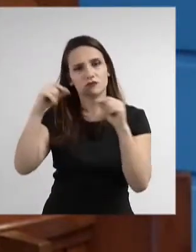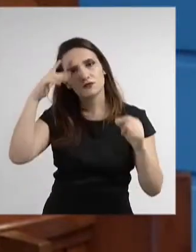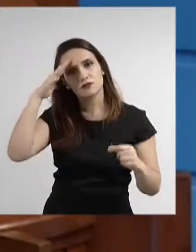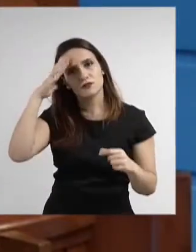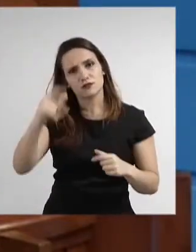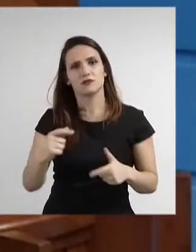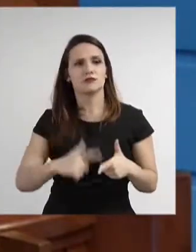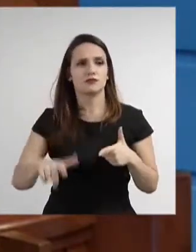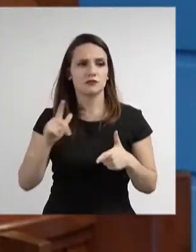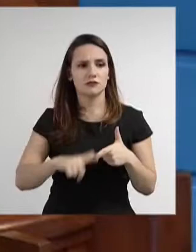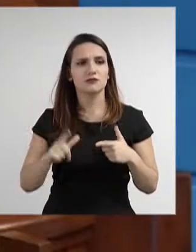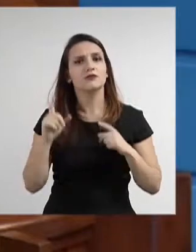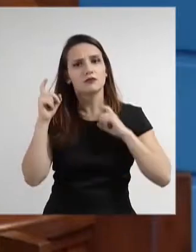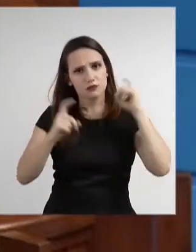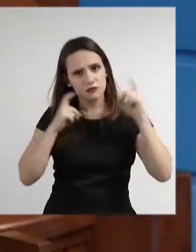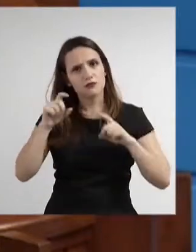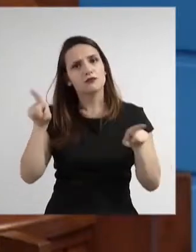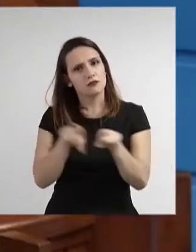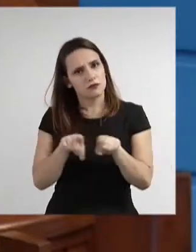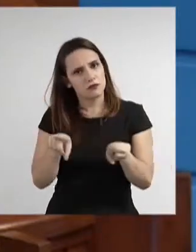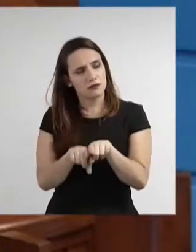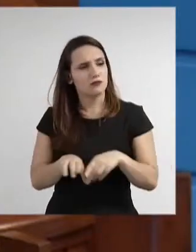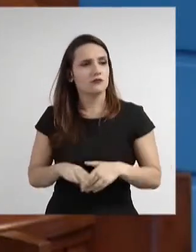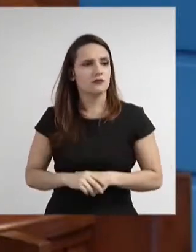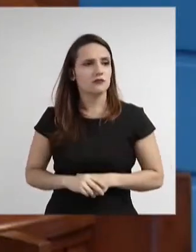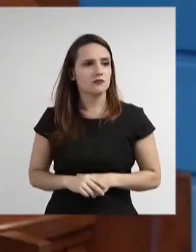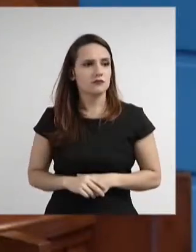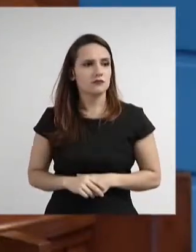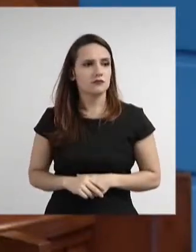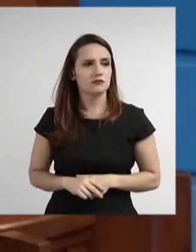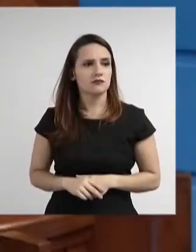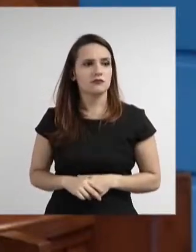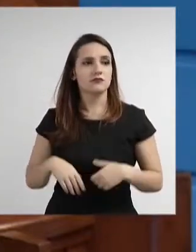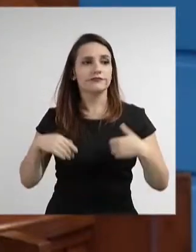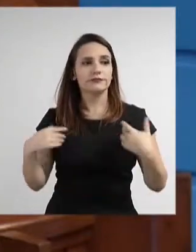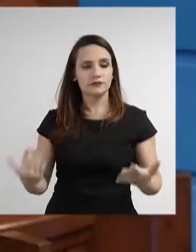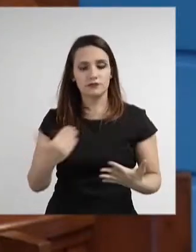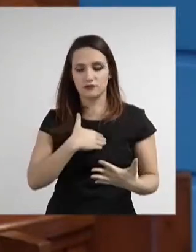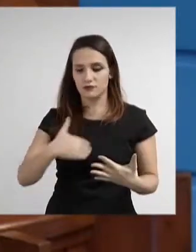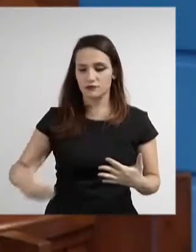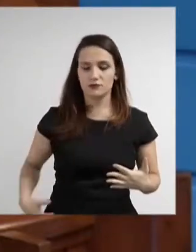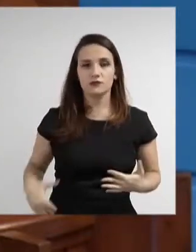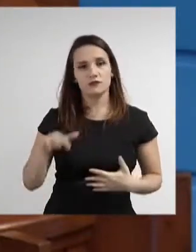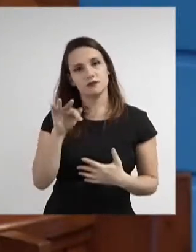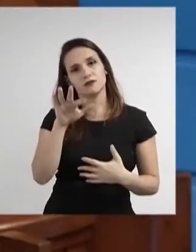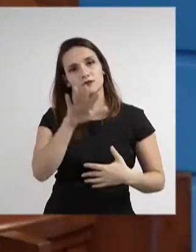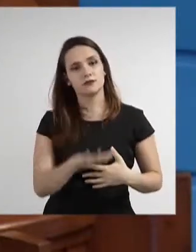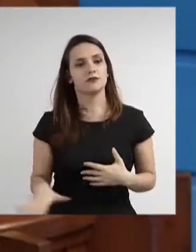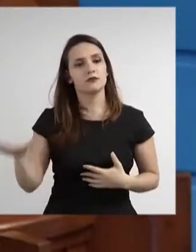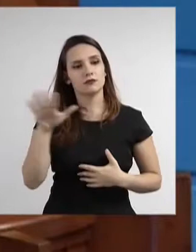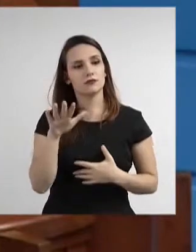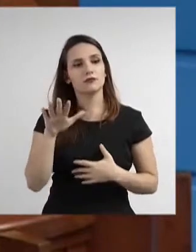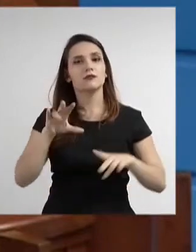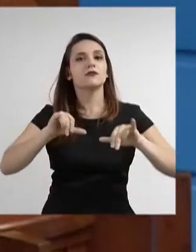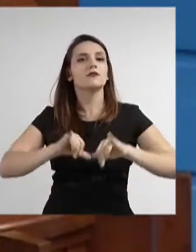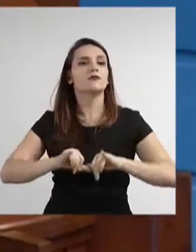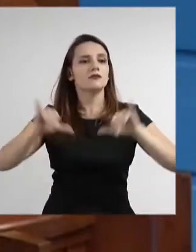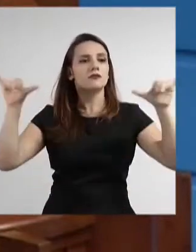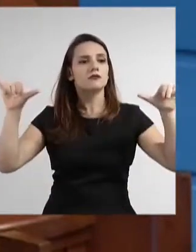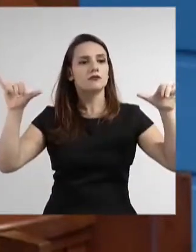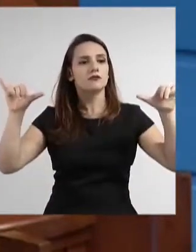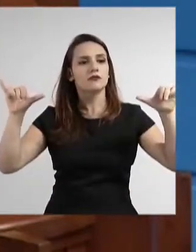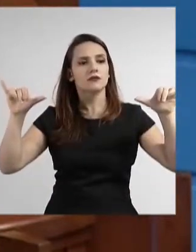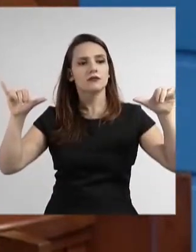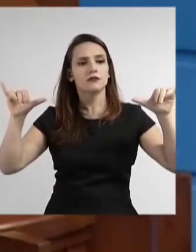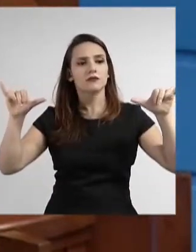que o preocupa também. E o governo federal agora anuncia que não quer a